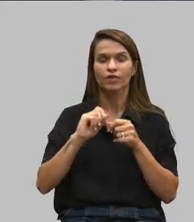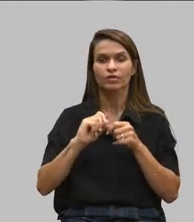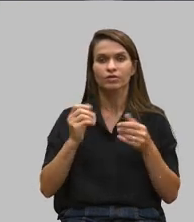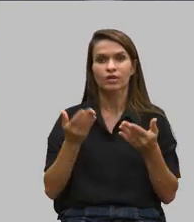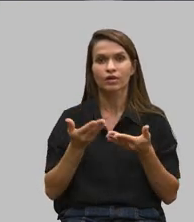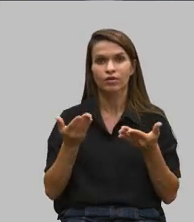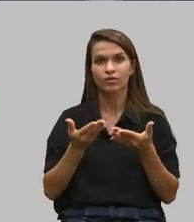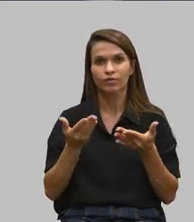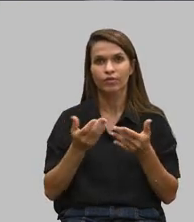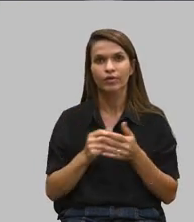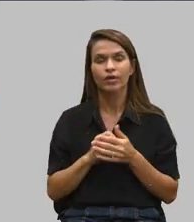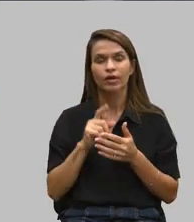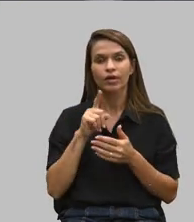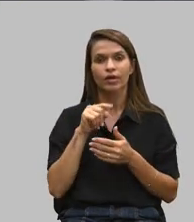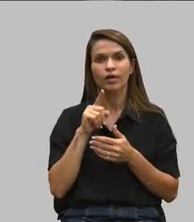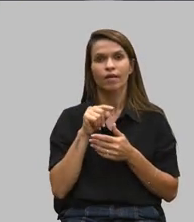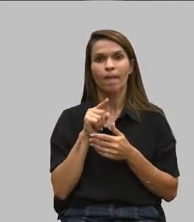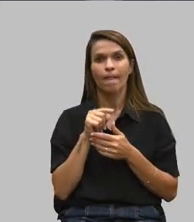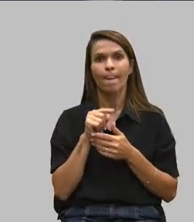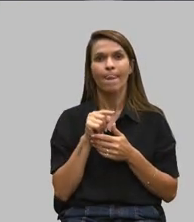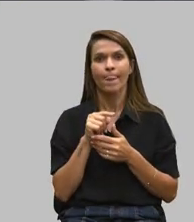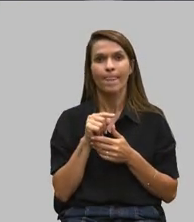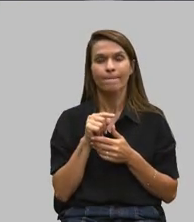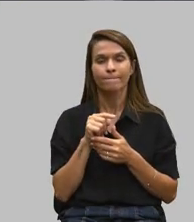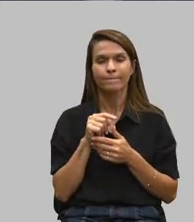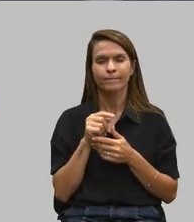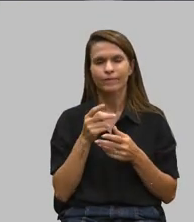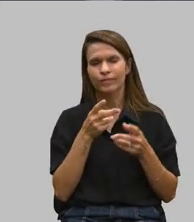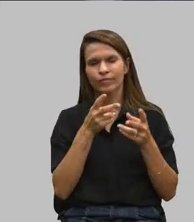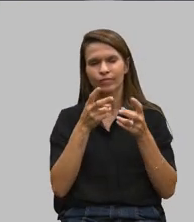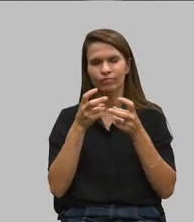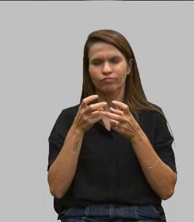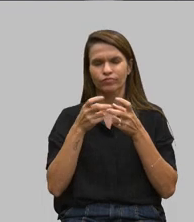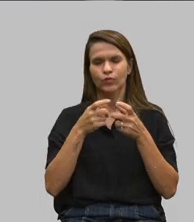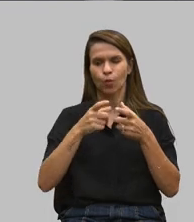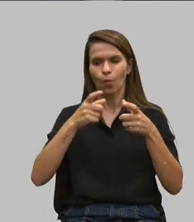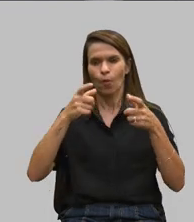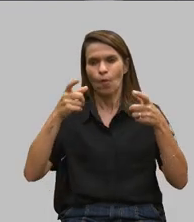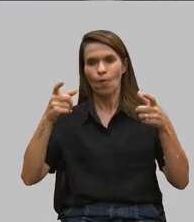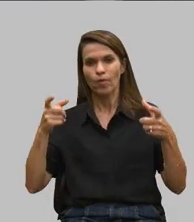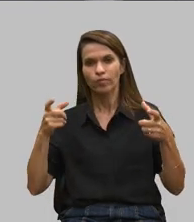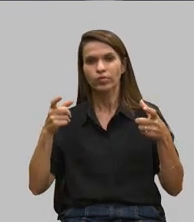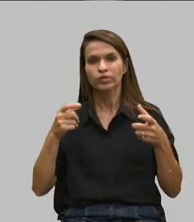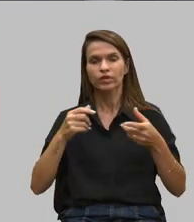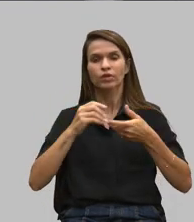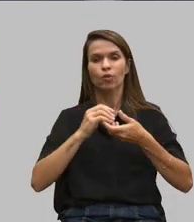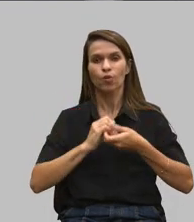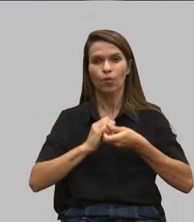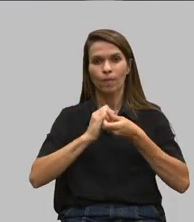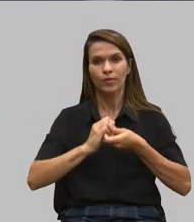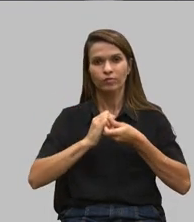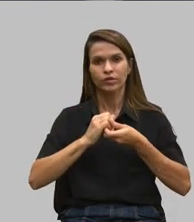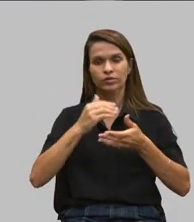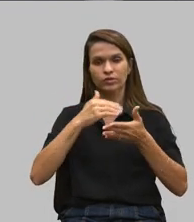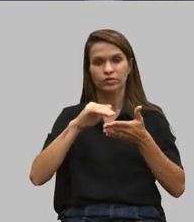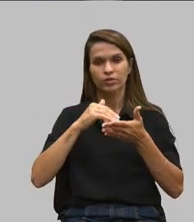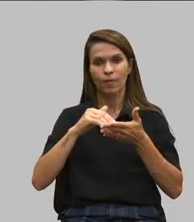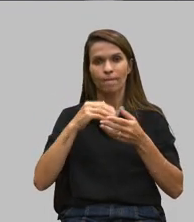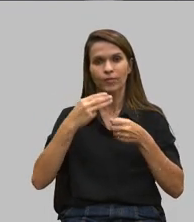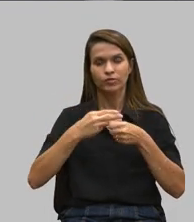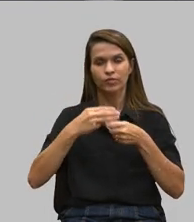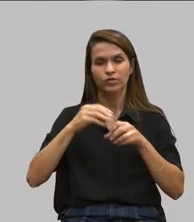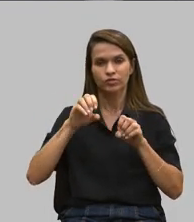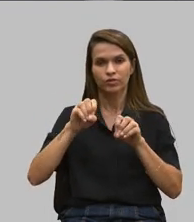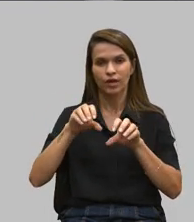é realmente legalizar de uma forma muito Ampla E aí vai os nossos cumprimentos enquanto secretário municipal de educação